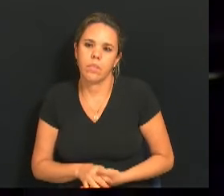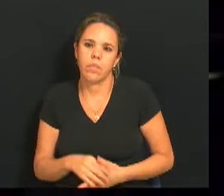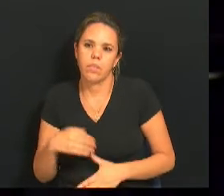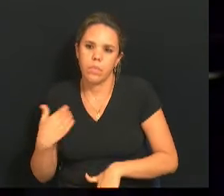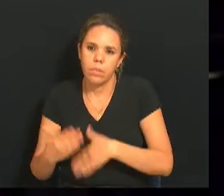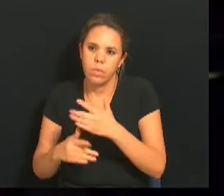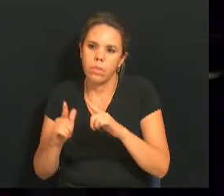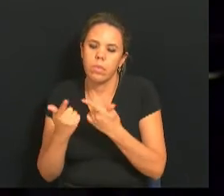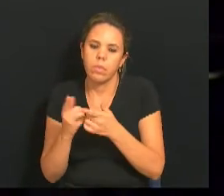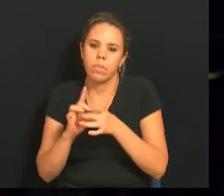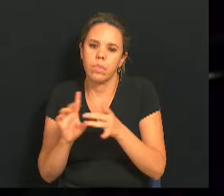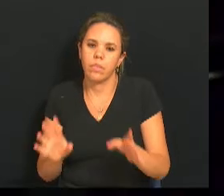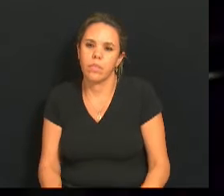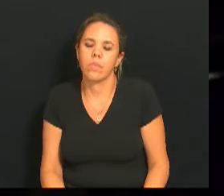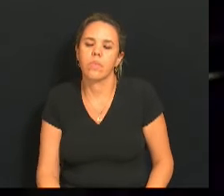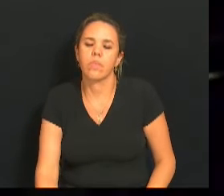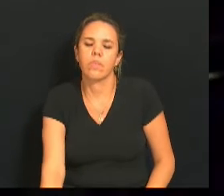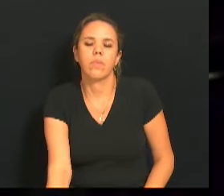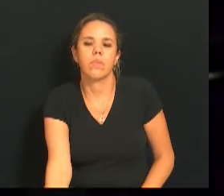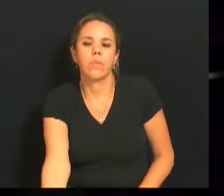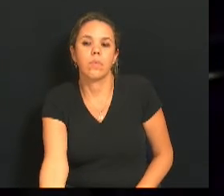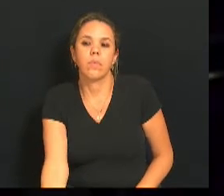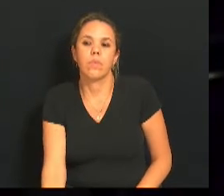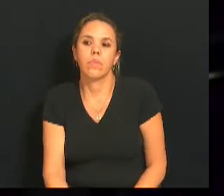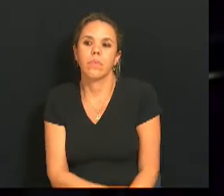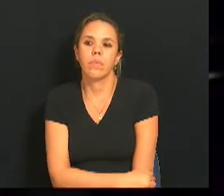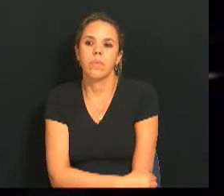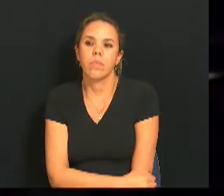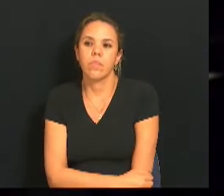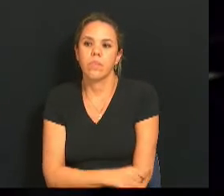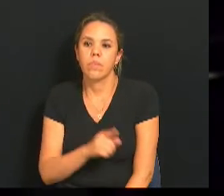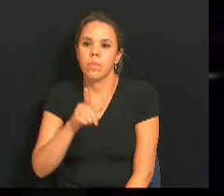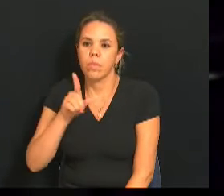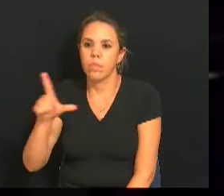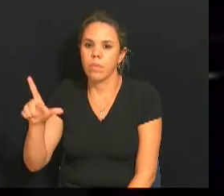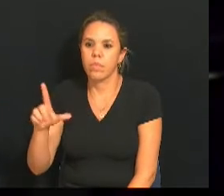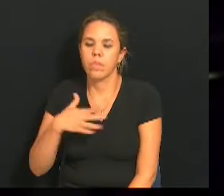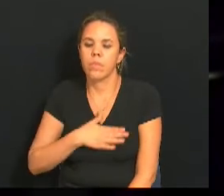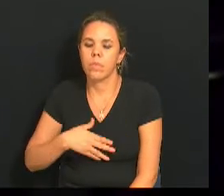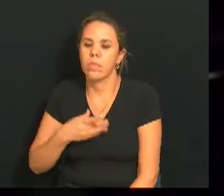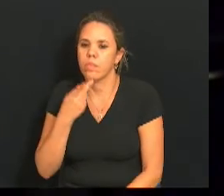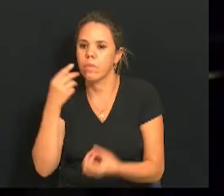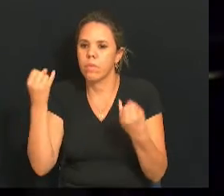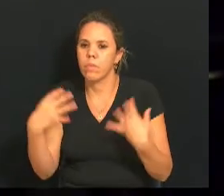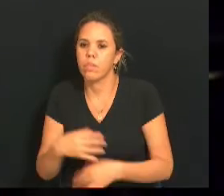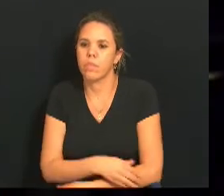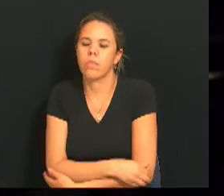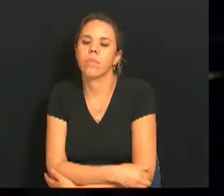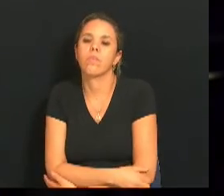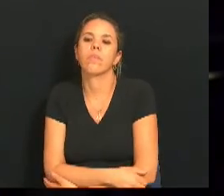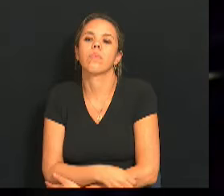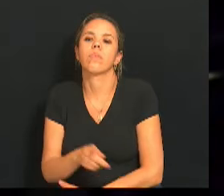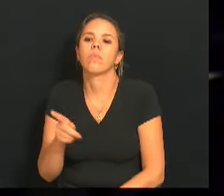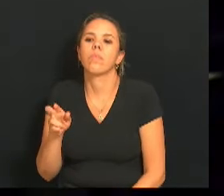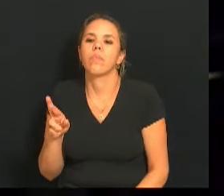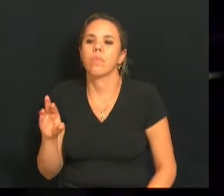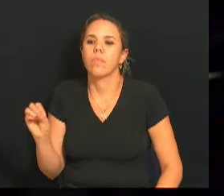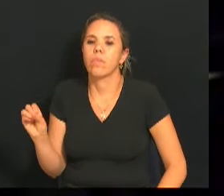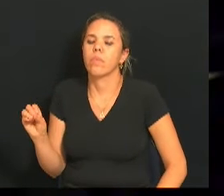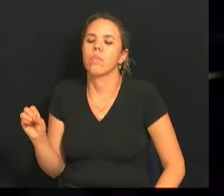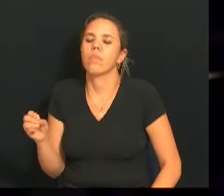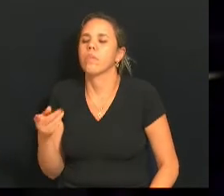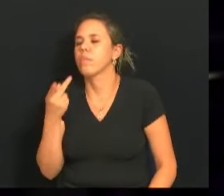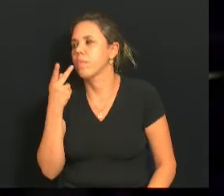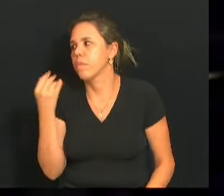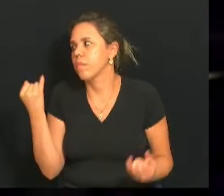gestão democrática. Em relação ao PL, eu gostaria de endossar a fala do Pedro, quando ele